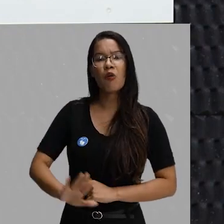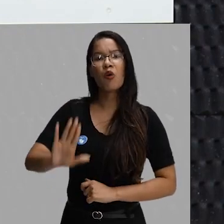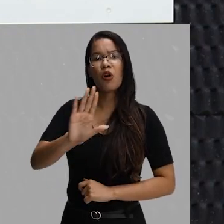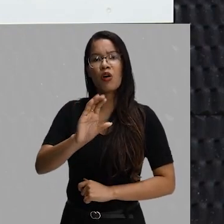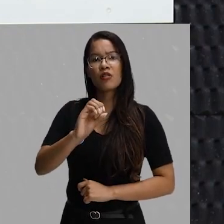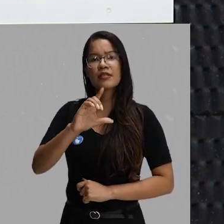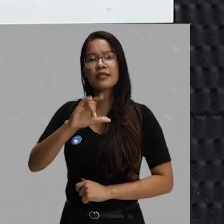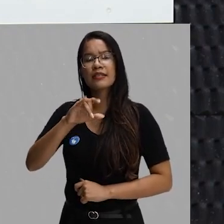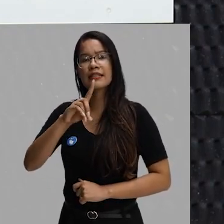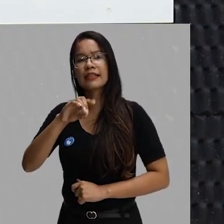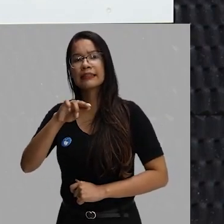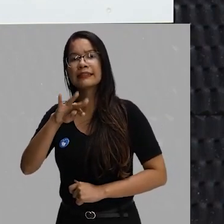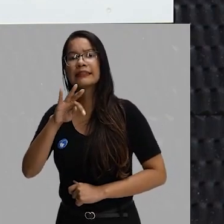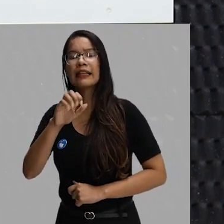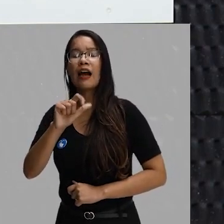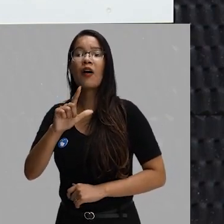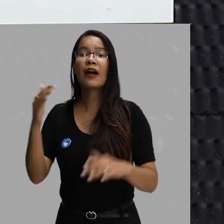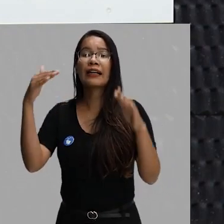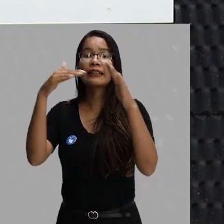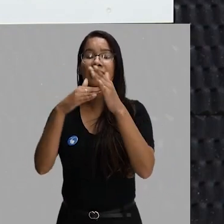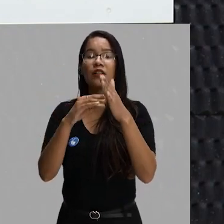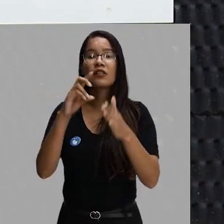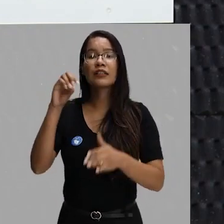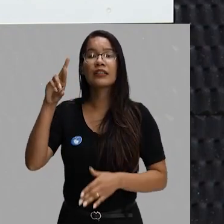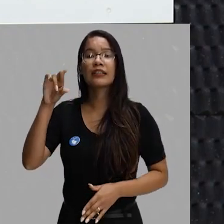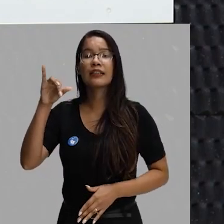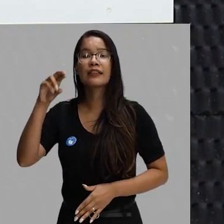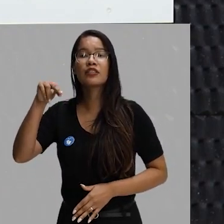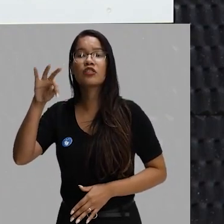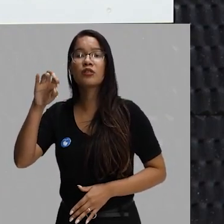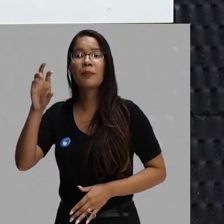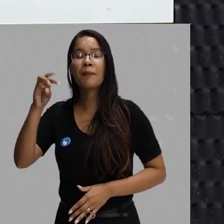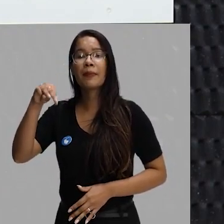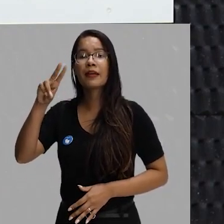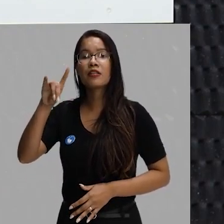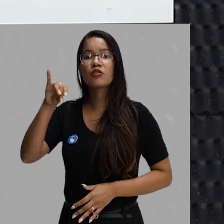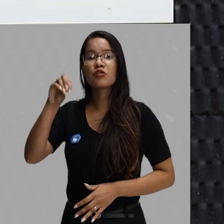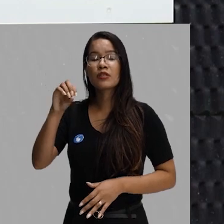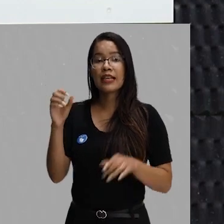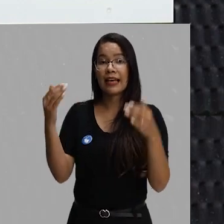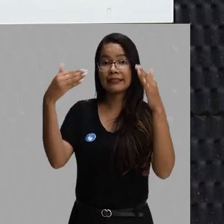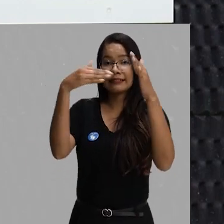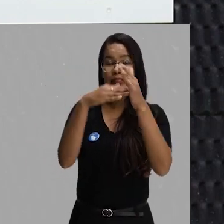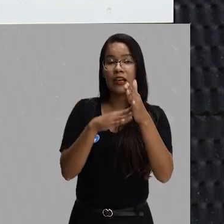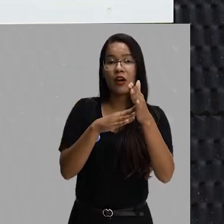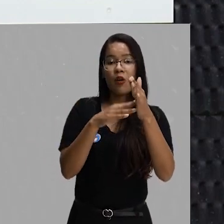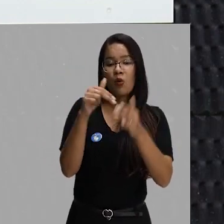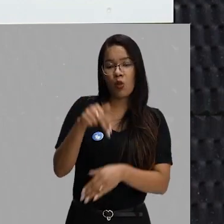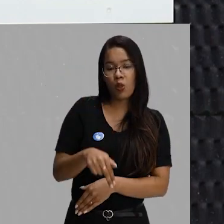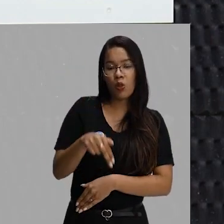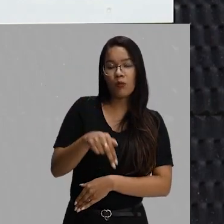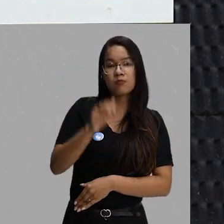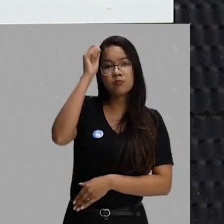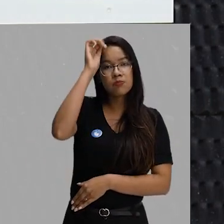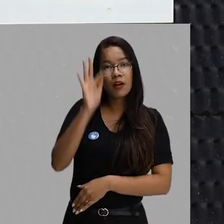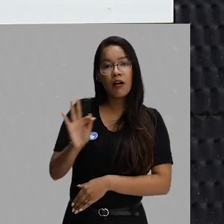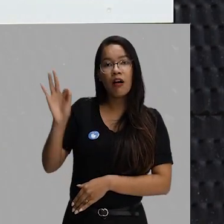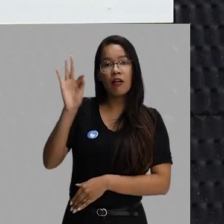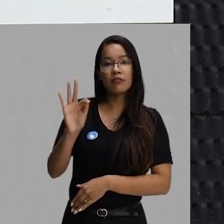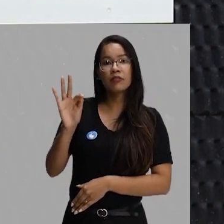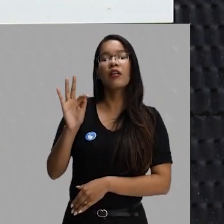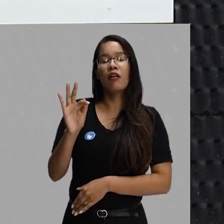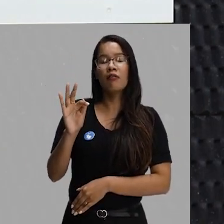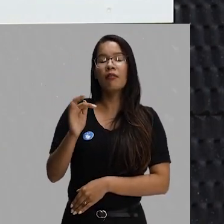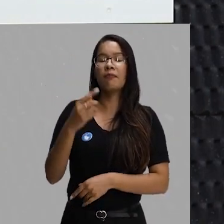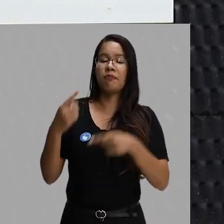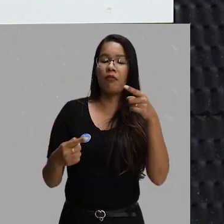no Oriente Médio e até mesmo no chamado norte da África saariana, que é o caso do Egito. Uma política expansionista